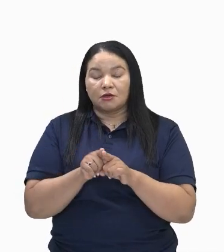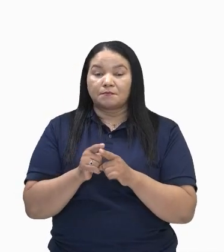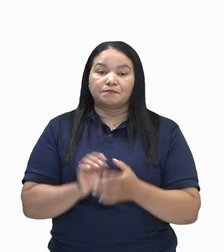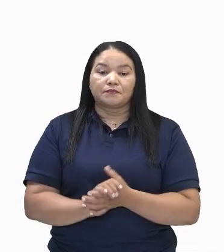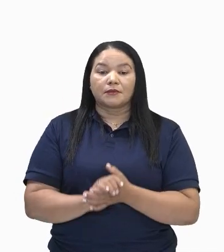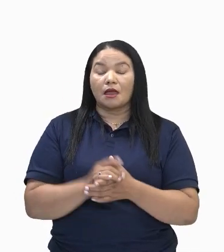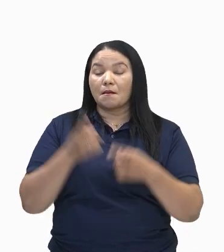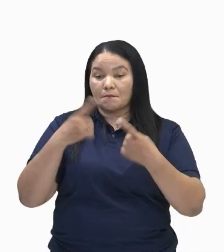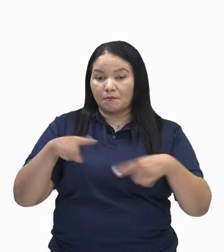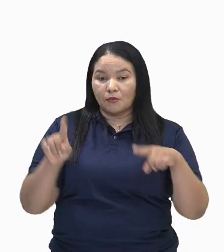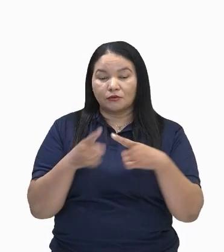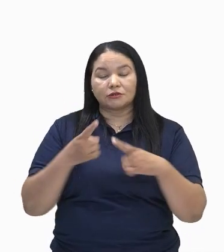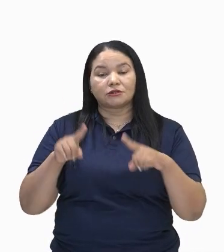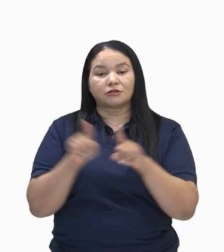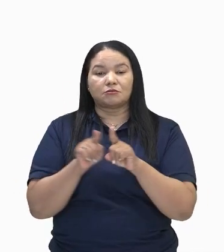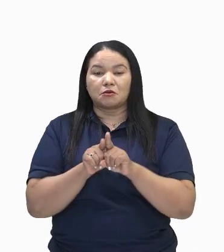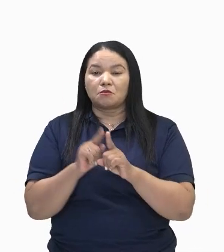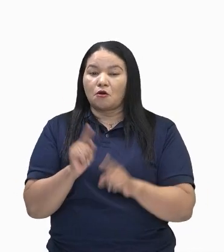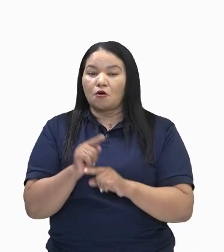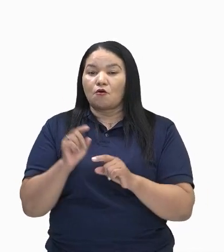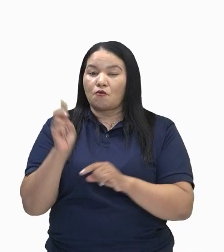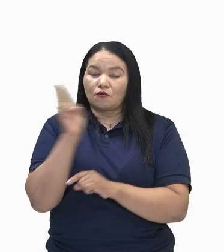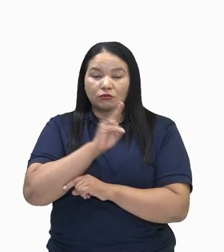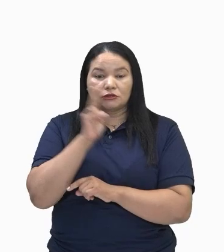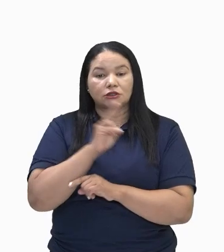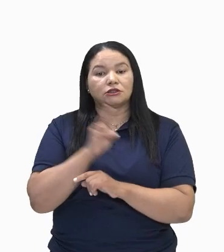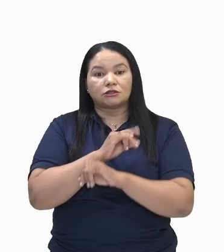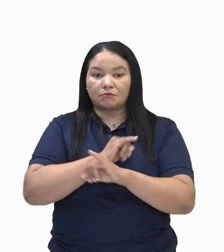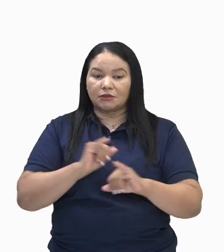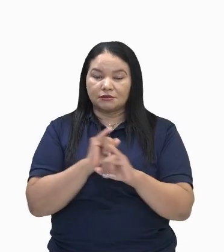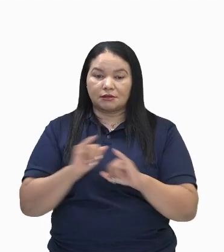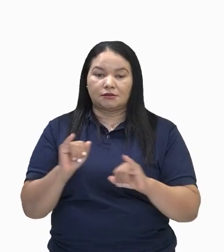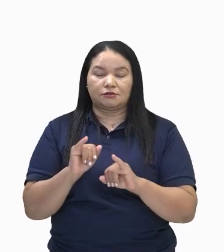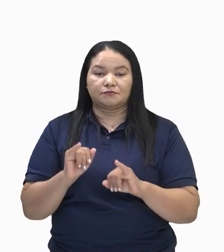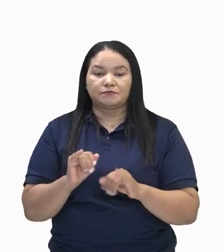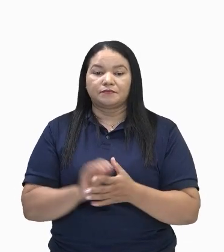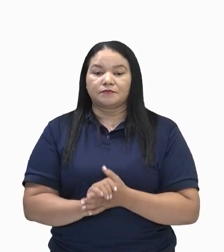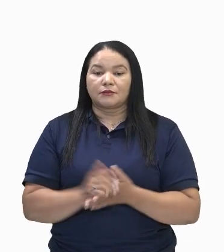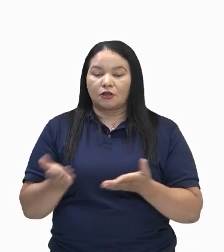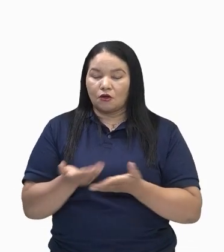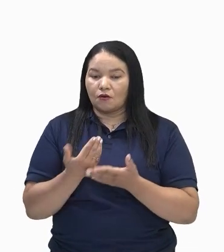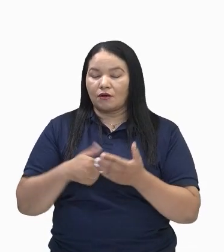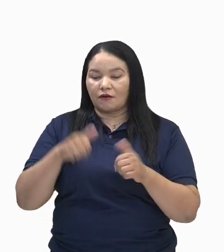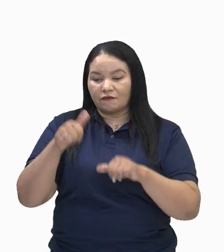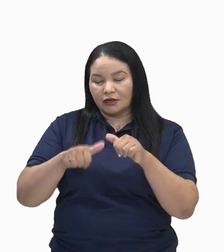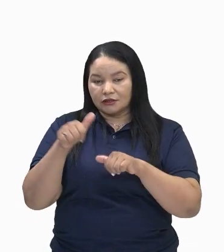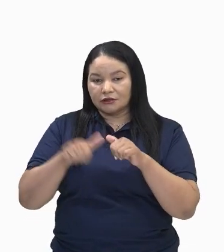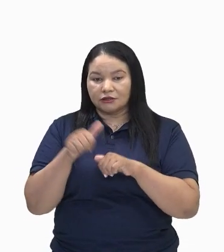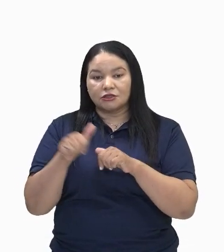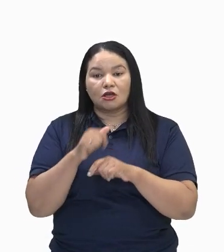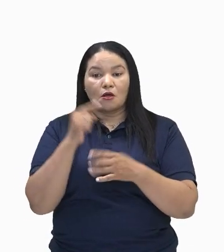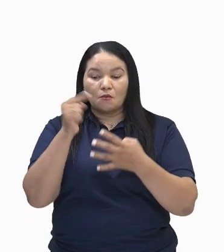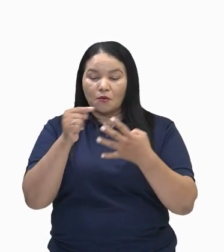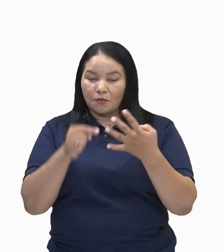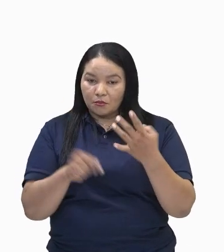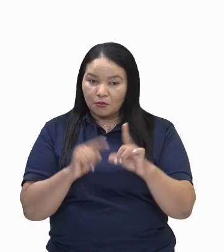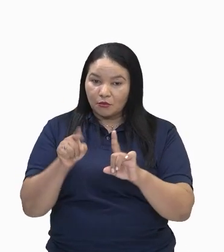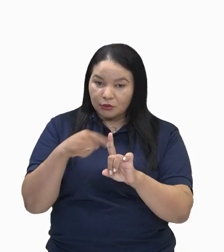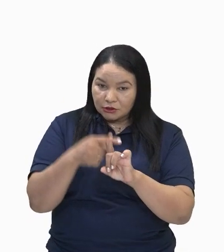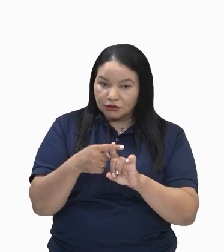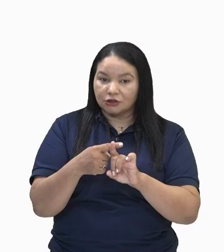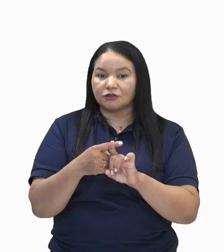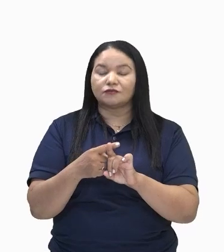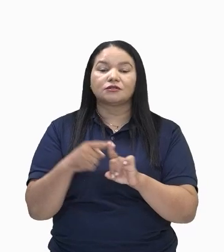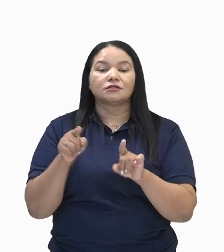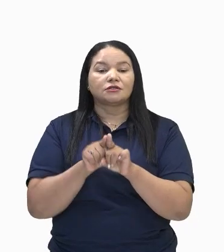melancólica reforça o tom urgente da mensagem. Então vejam que aqui eu estou avaliando de maneira positiva o ponto de vista de